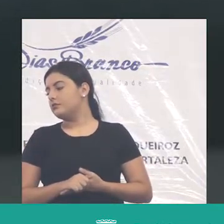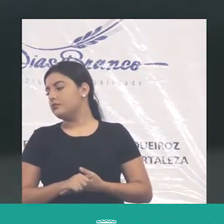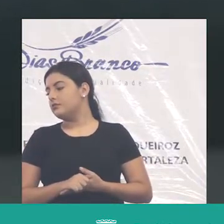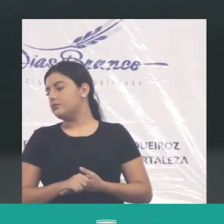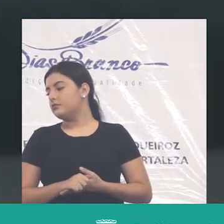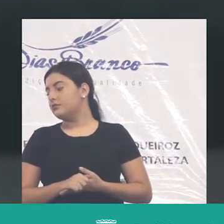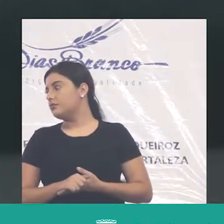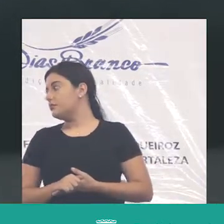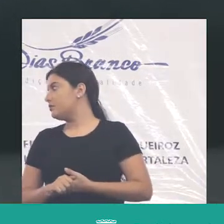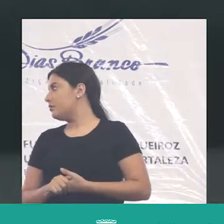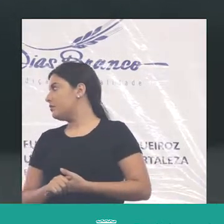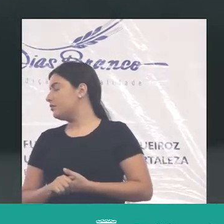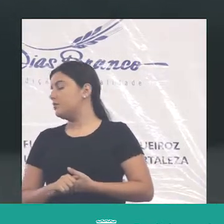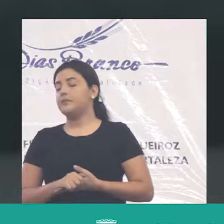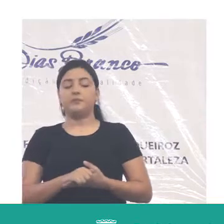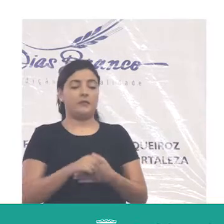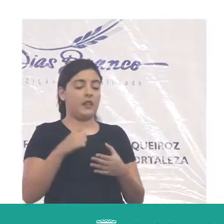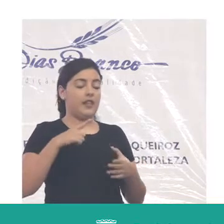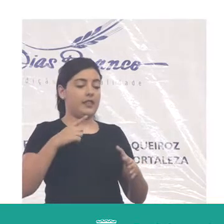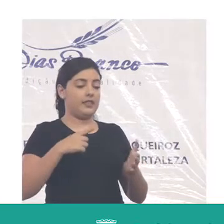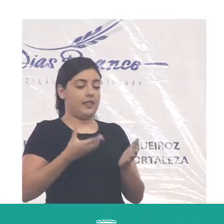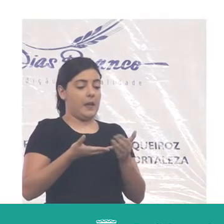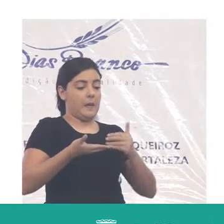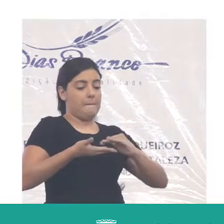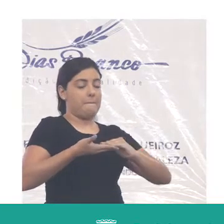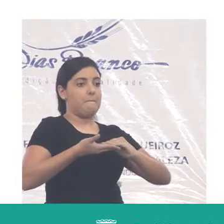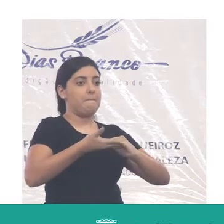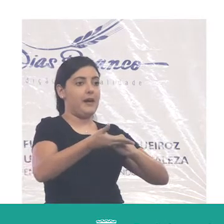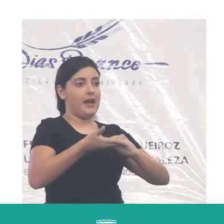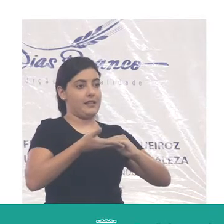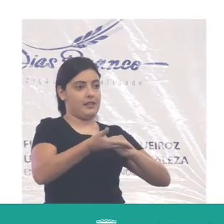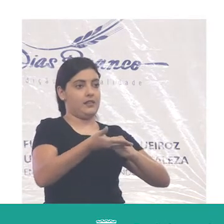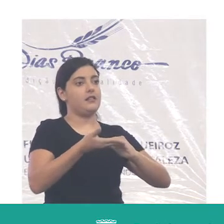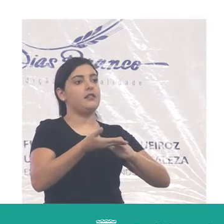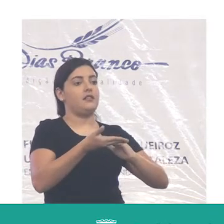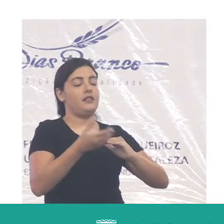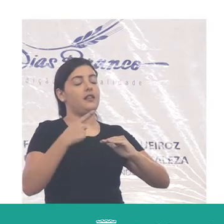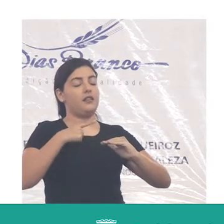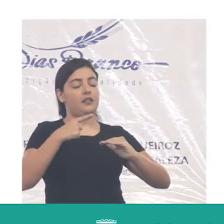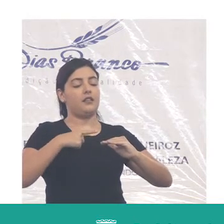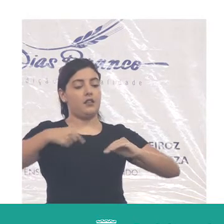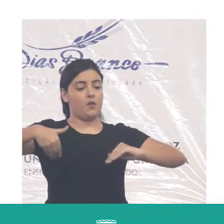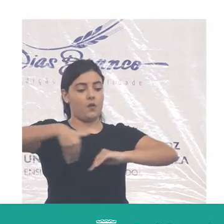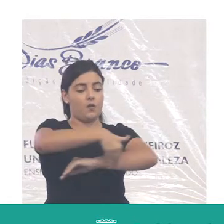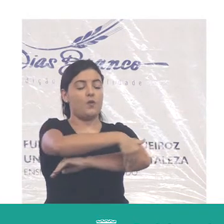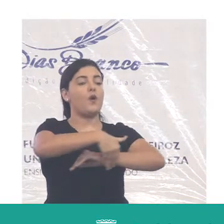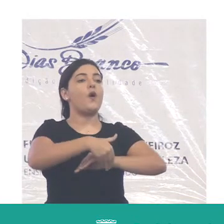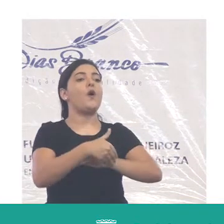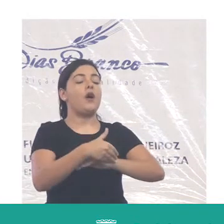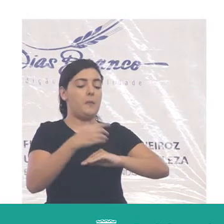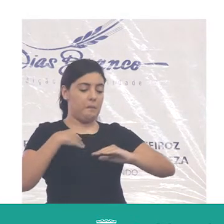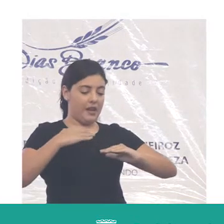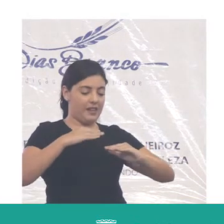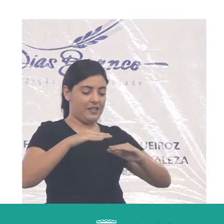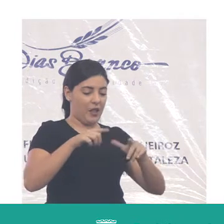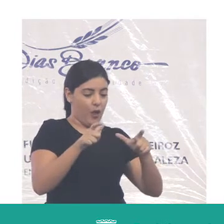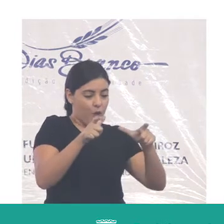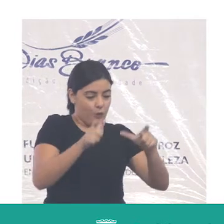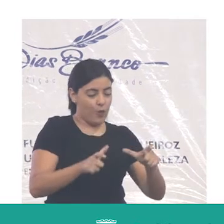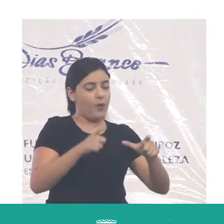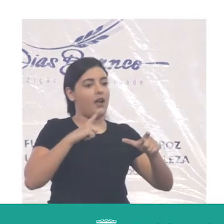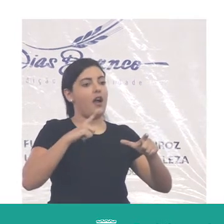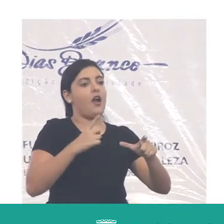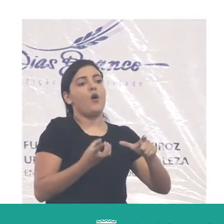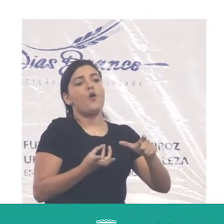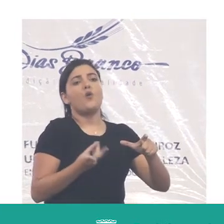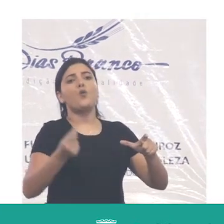Aí ele disse o seguinte: a área da base desse prédio ocupa na avenida um espaço de quanto? Ele não